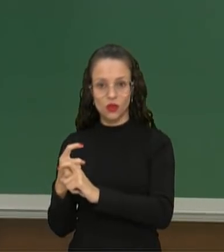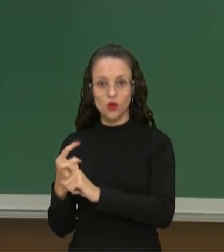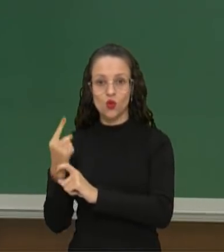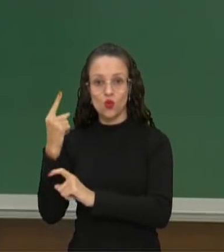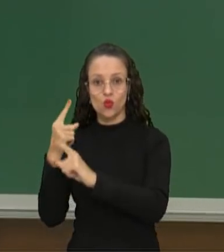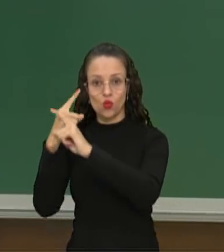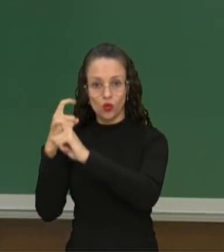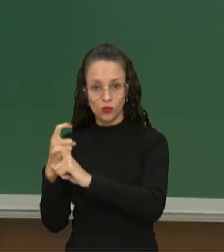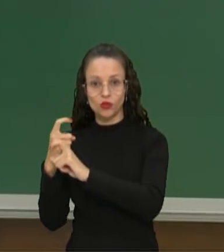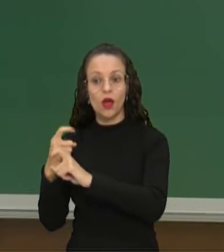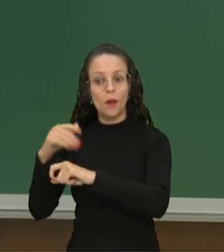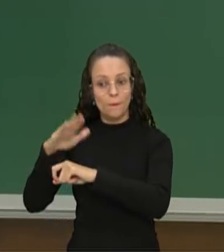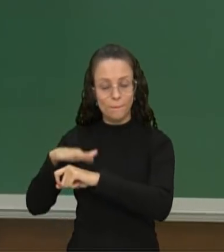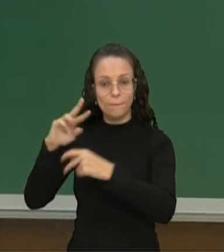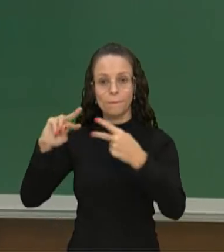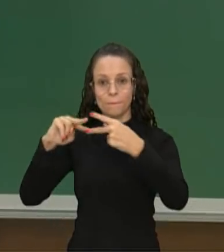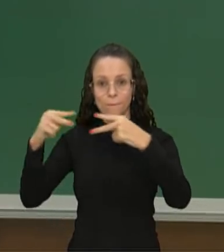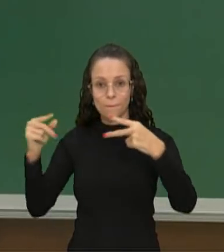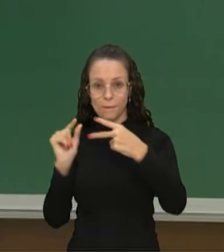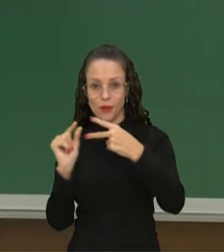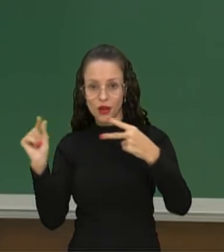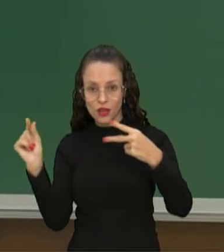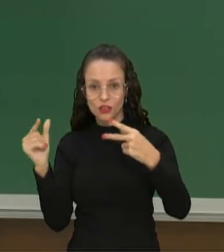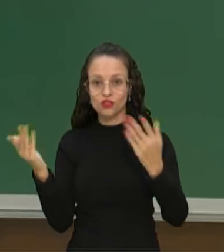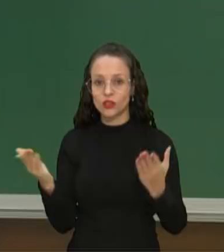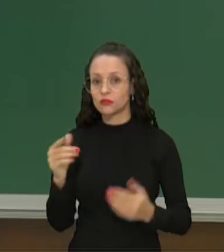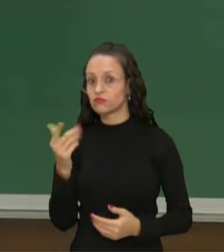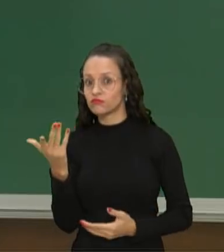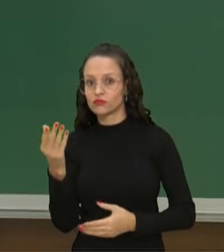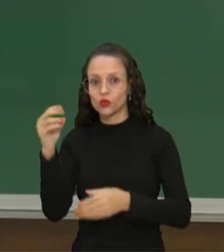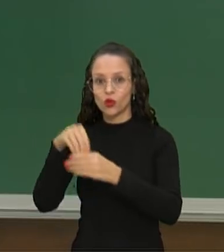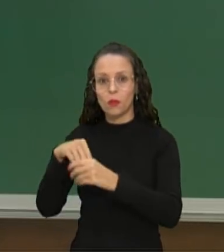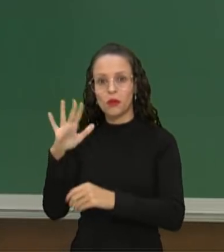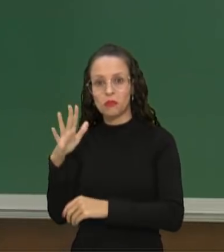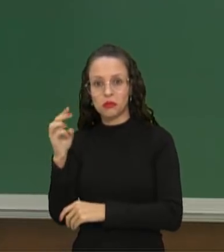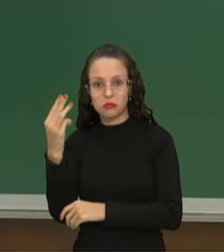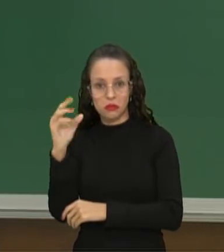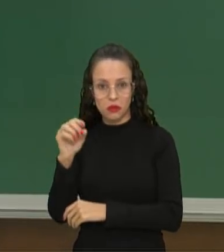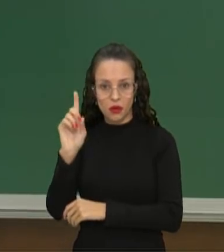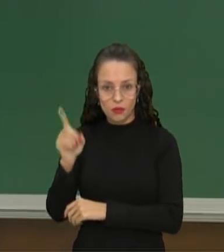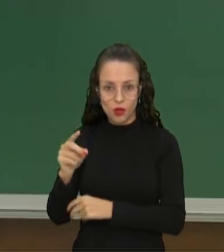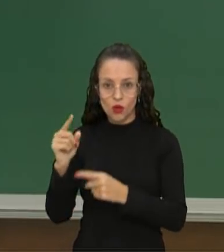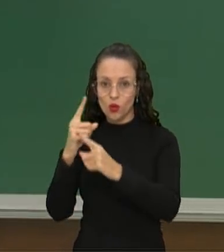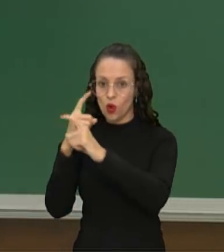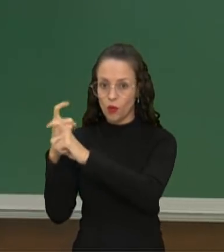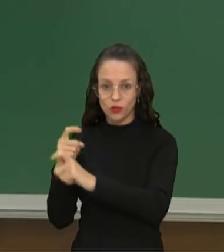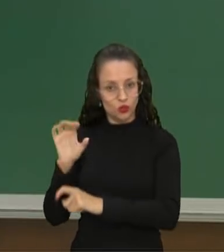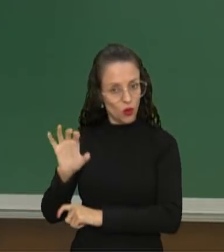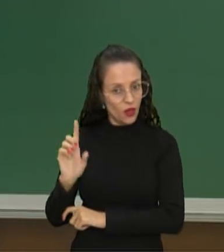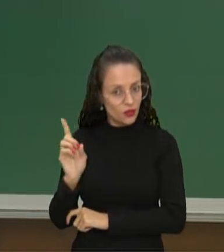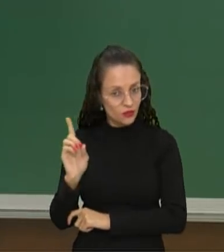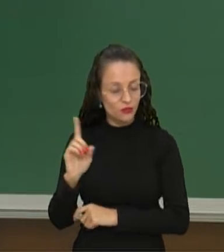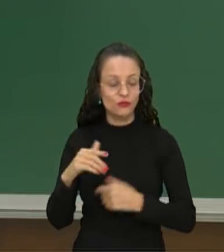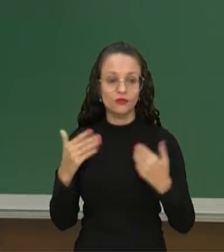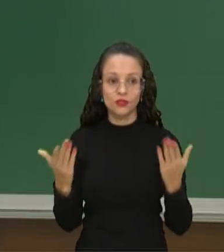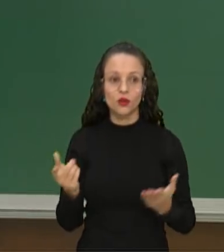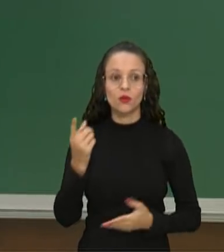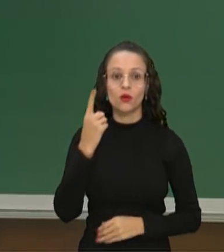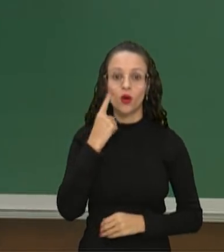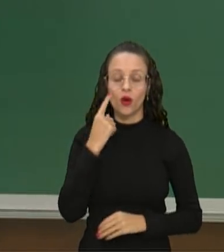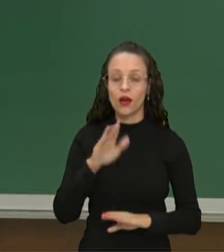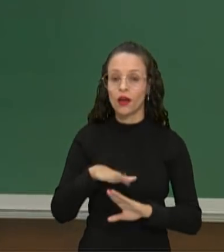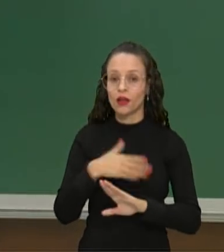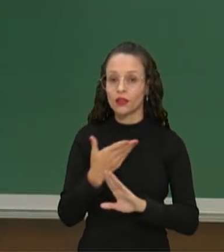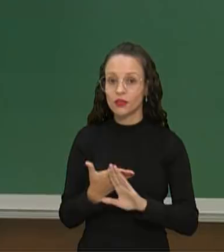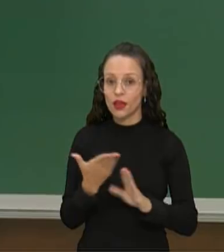genes, certo? Senão não caberiam tantos, a gente teria que ter aproximadamente 30 mil cromossomos também, e não é isso que acontece. Então vejam, até agora a